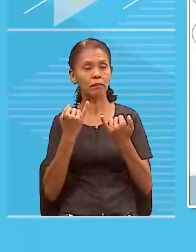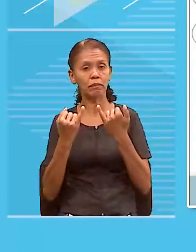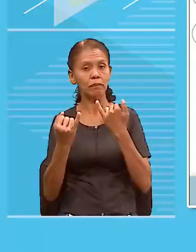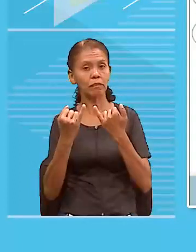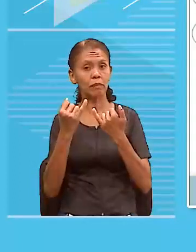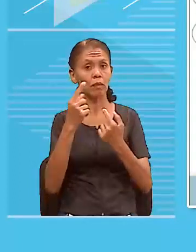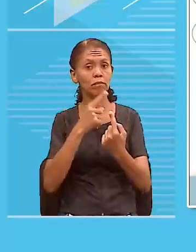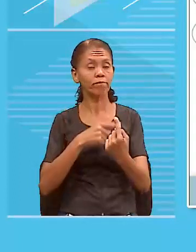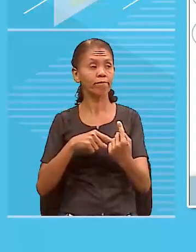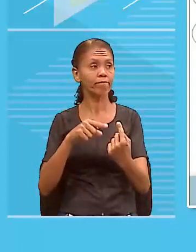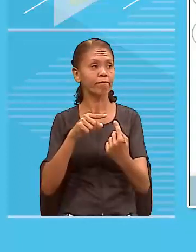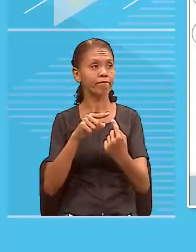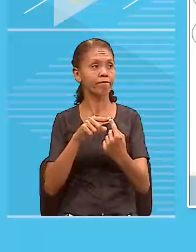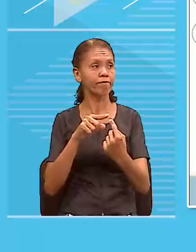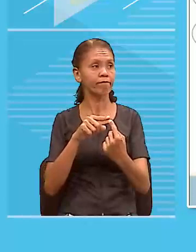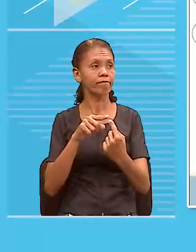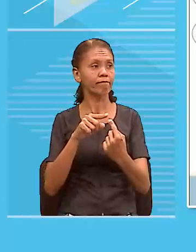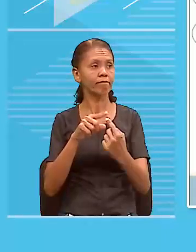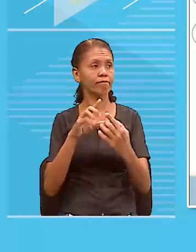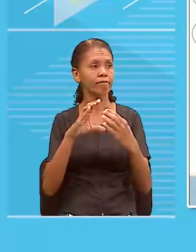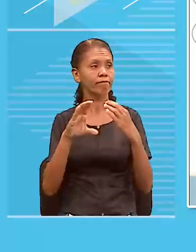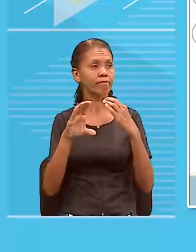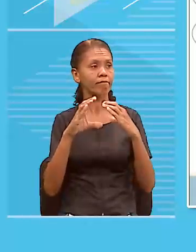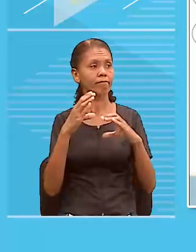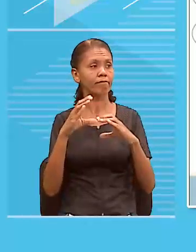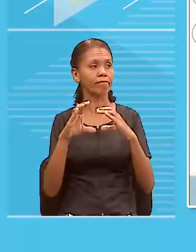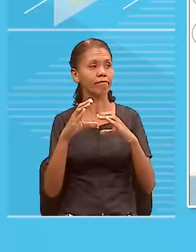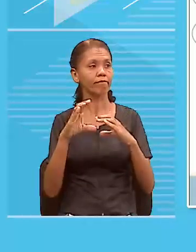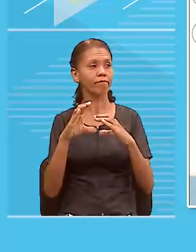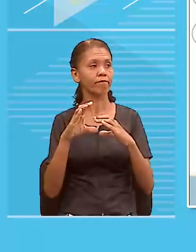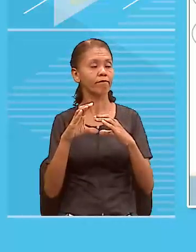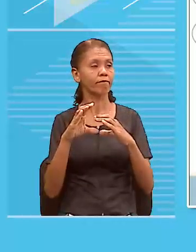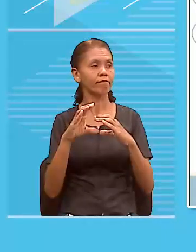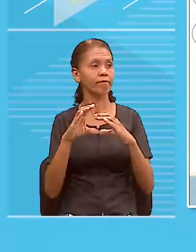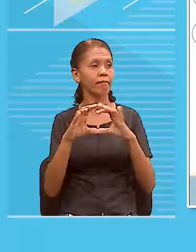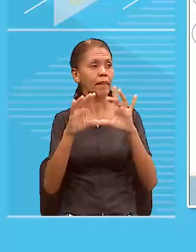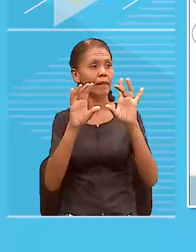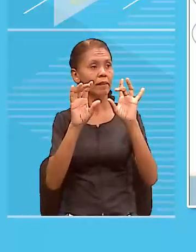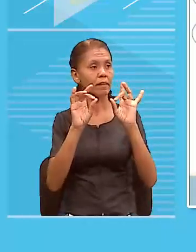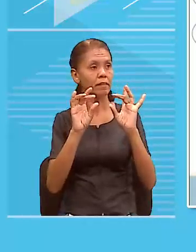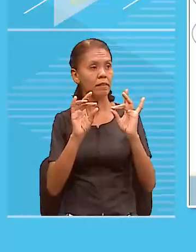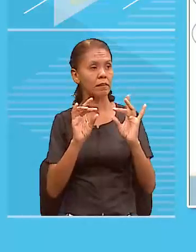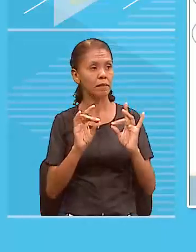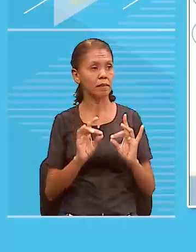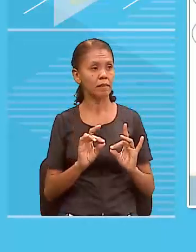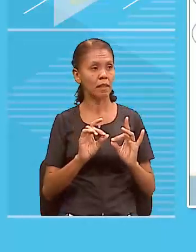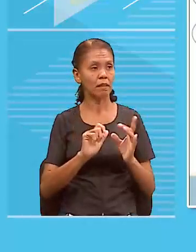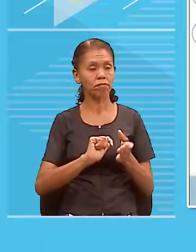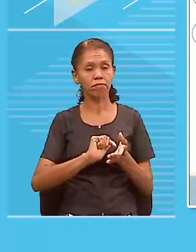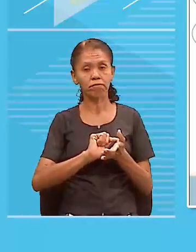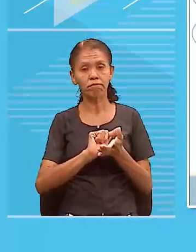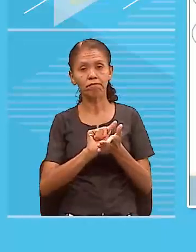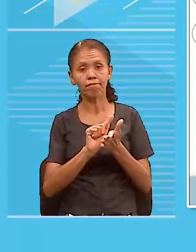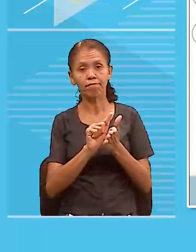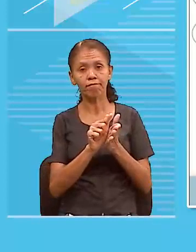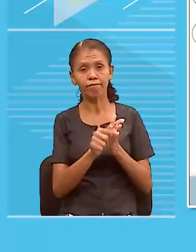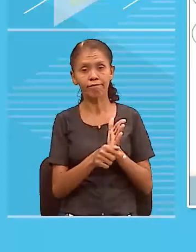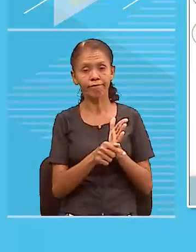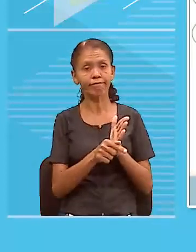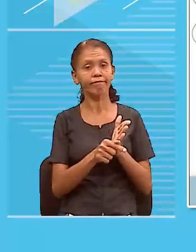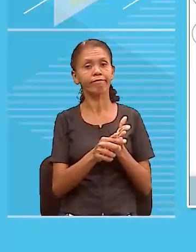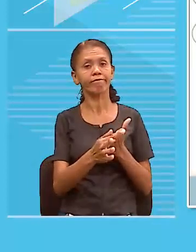o objetivo o objetivo comunicativo as especificidades